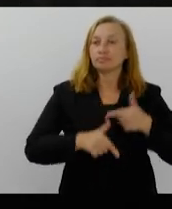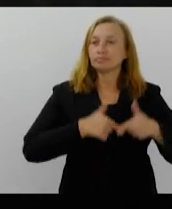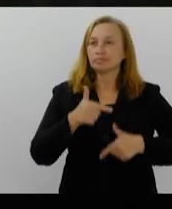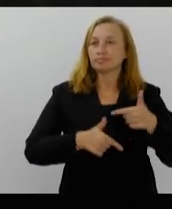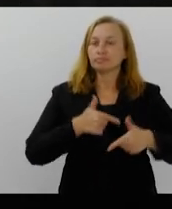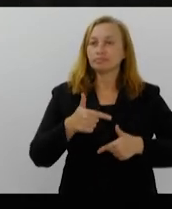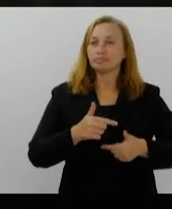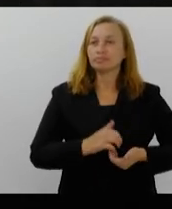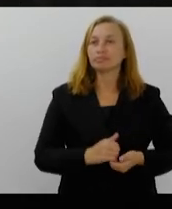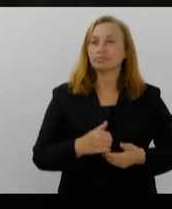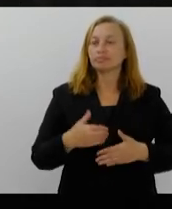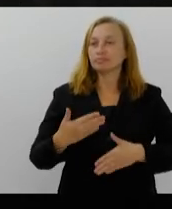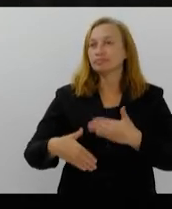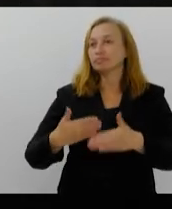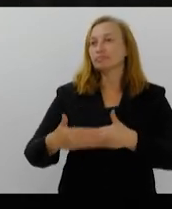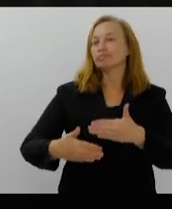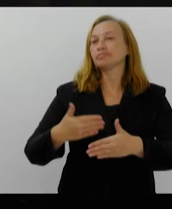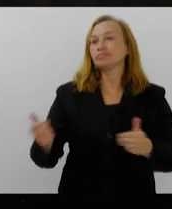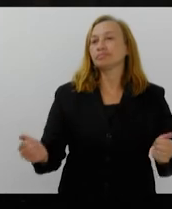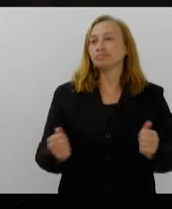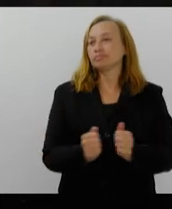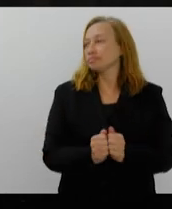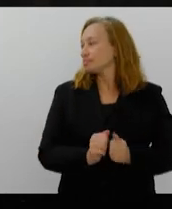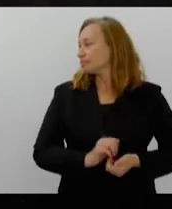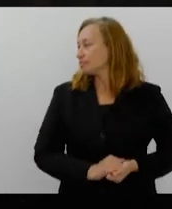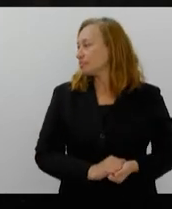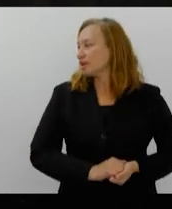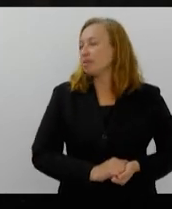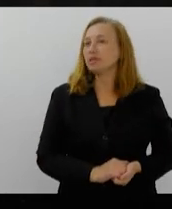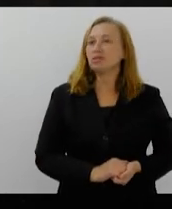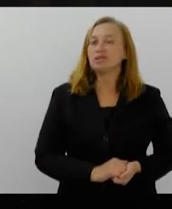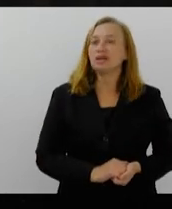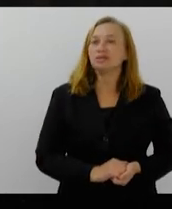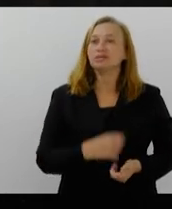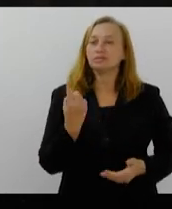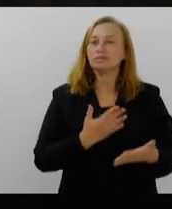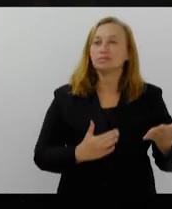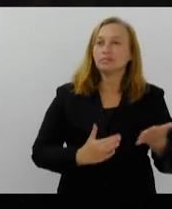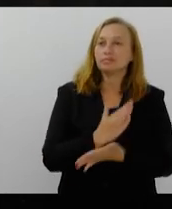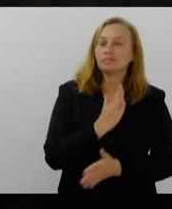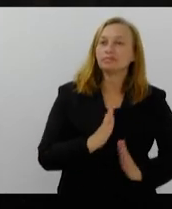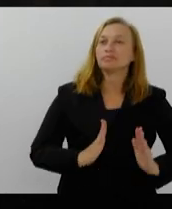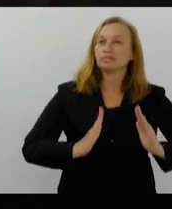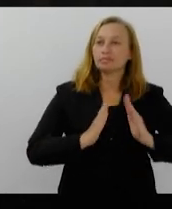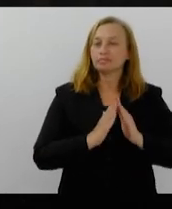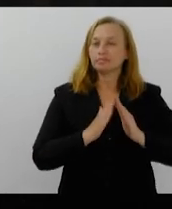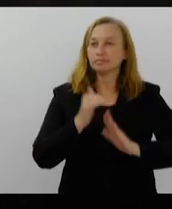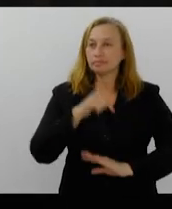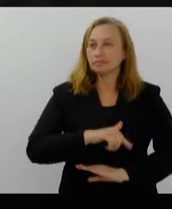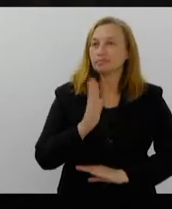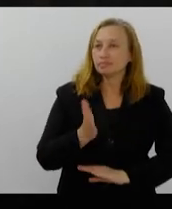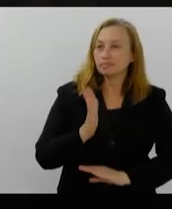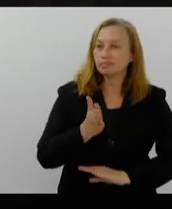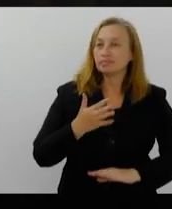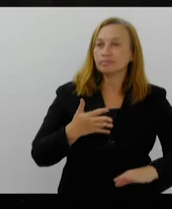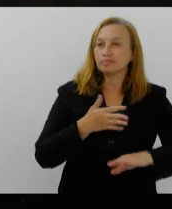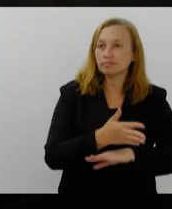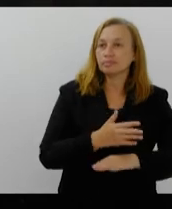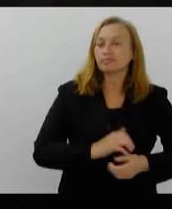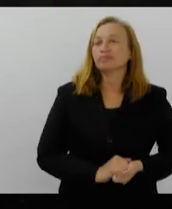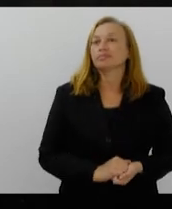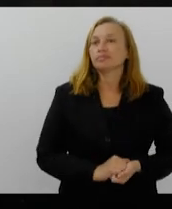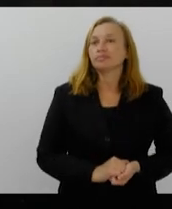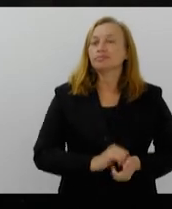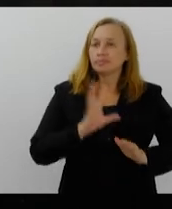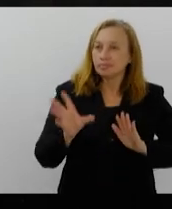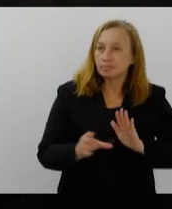um processo participativo. Já tem emenda parlamentar que nós aprovamos nessa casa aqui, já chegando na ponta. Já chegou